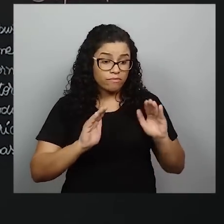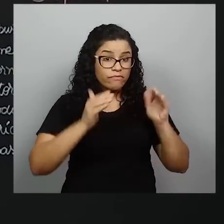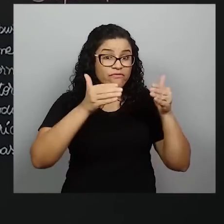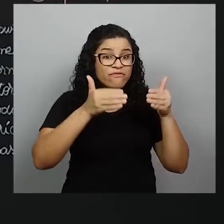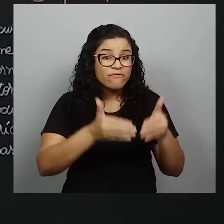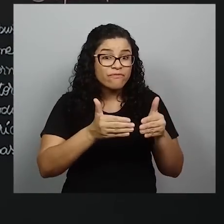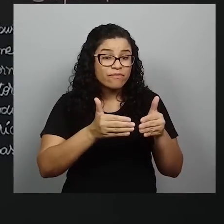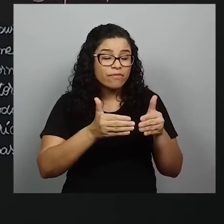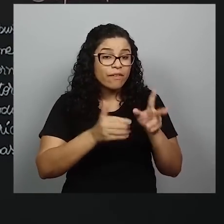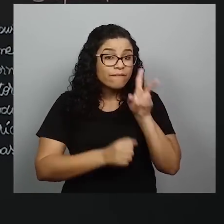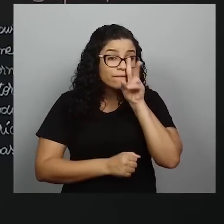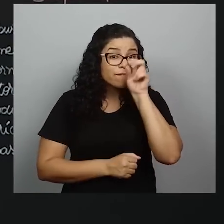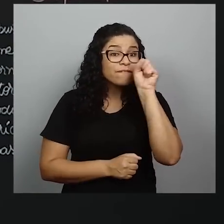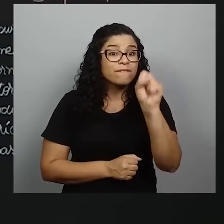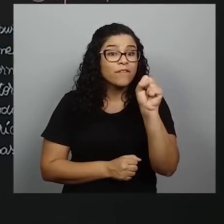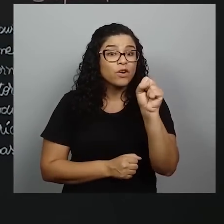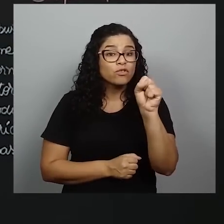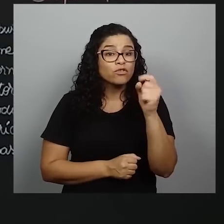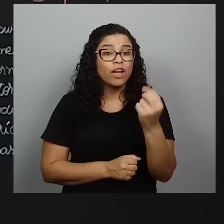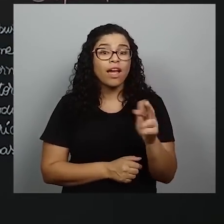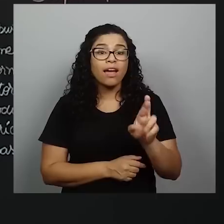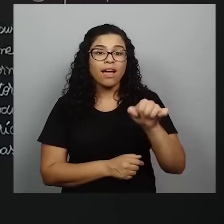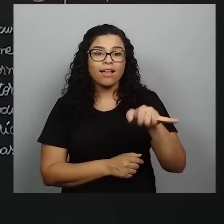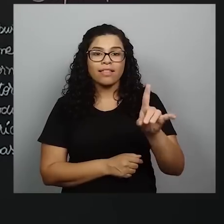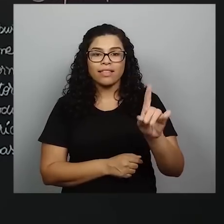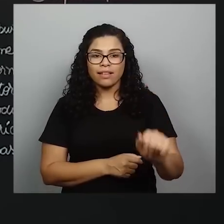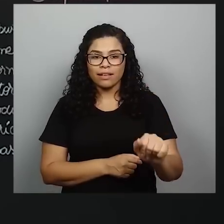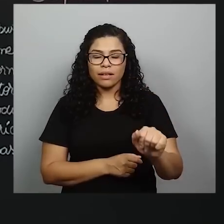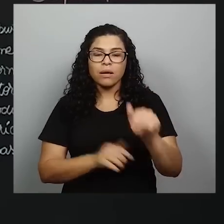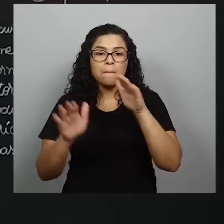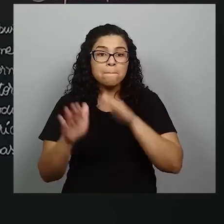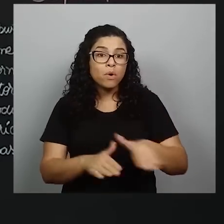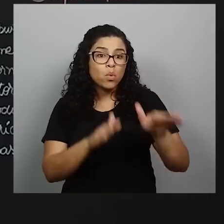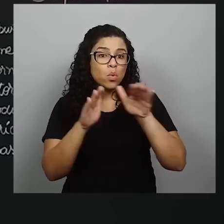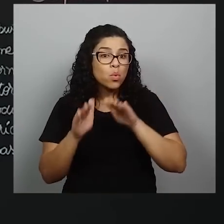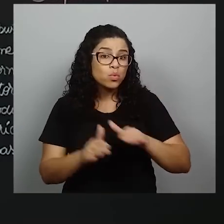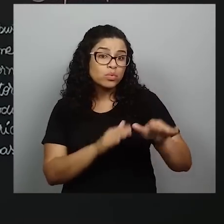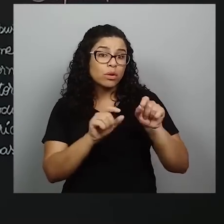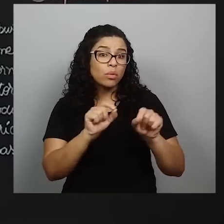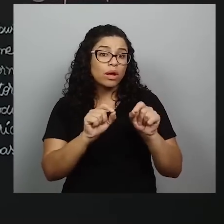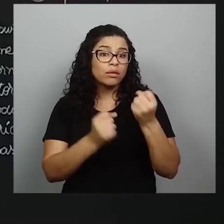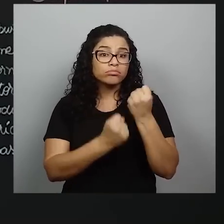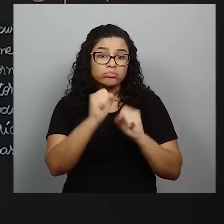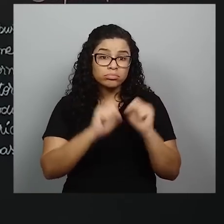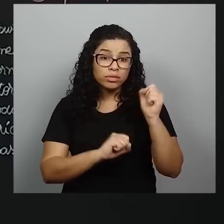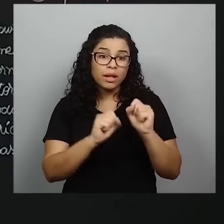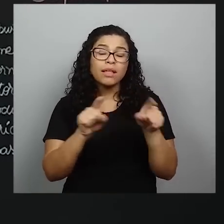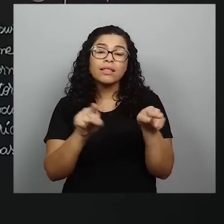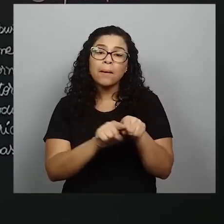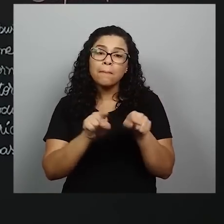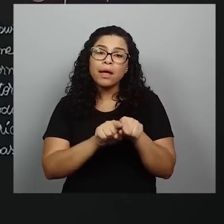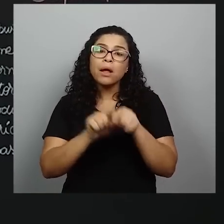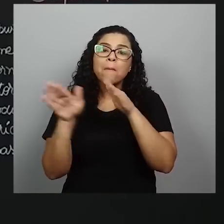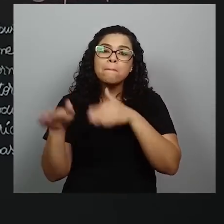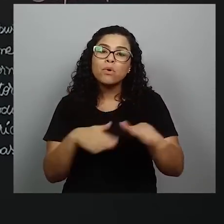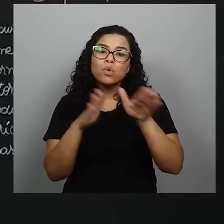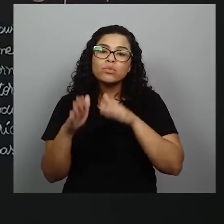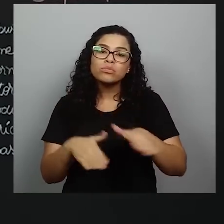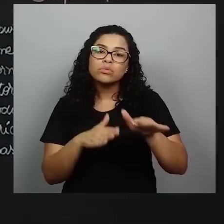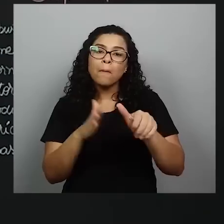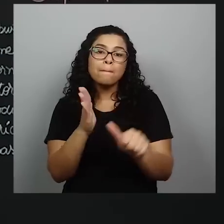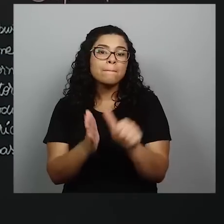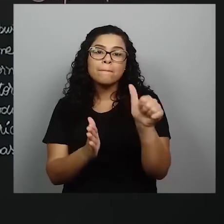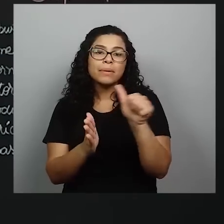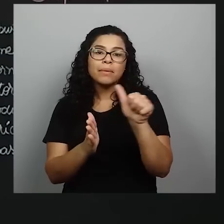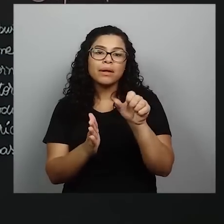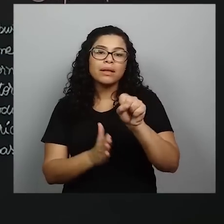de renda muito forte, pautado justamente aonde? Na produção industrial e na produção primária. São os donos